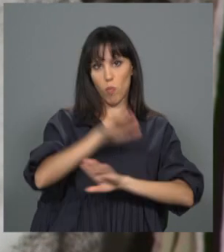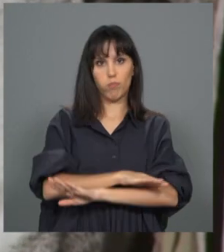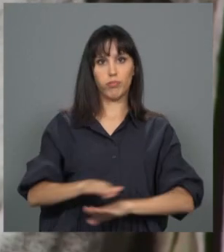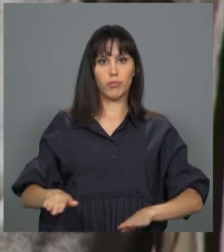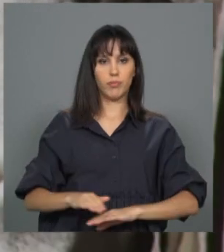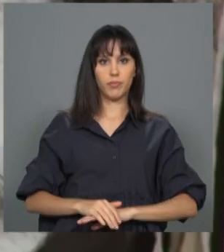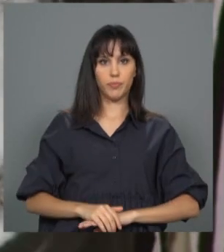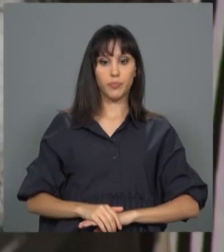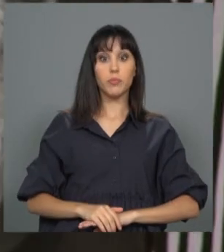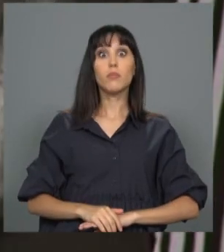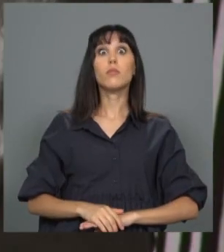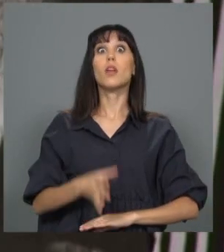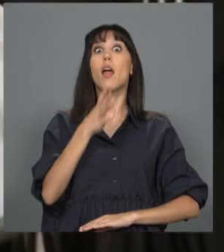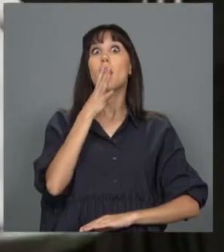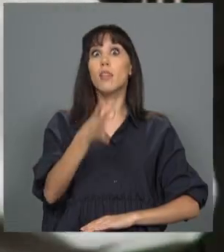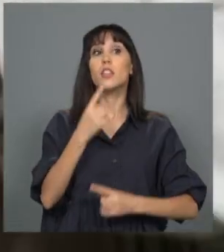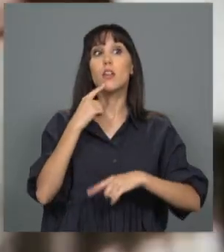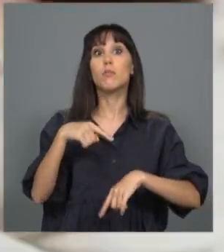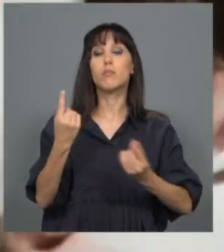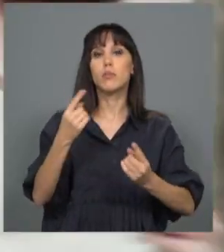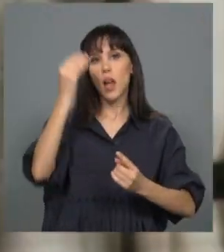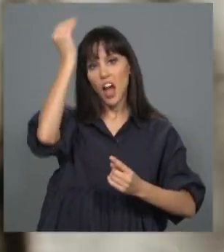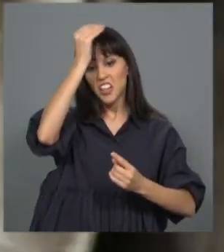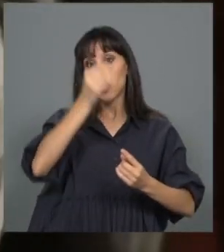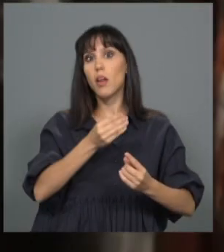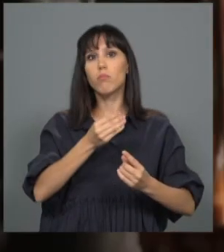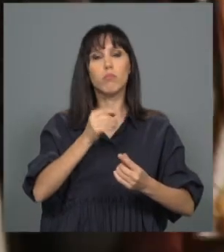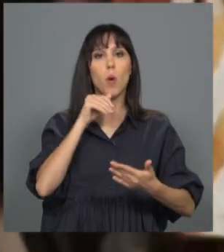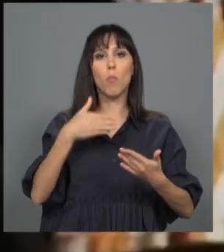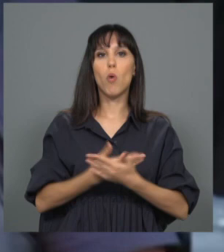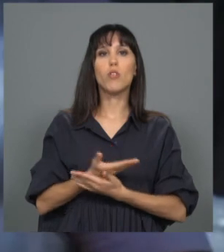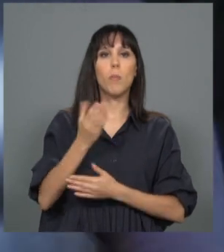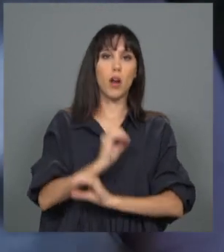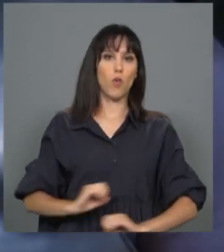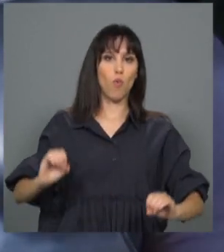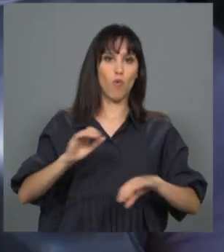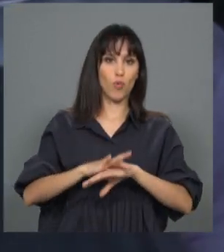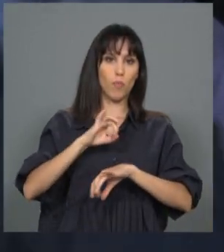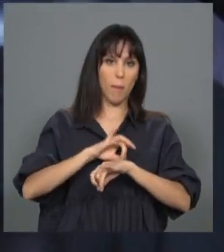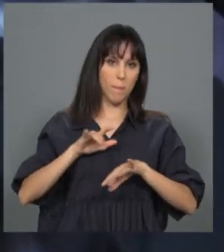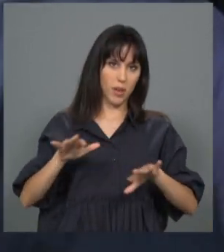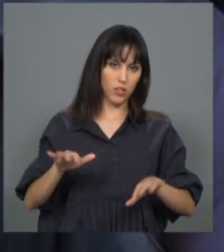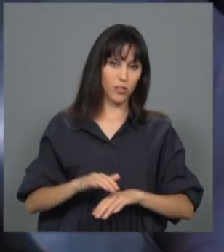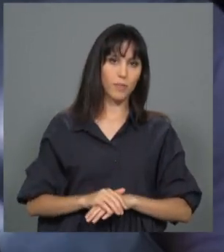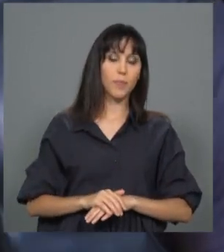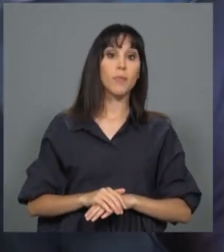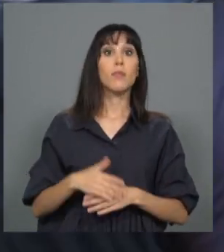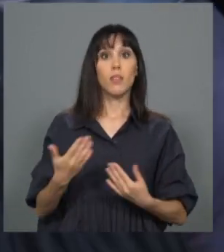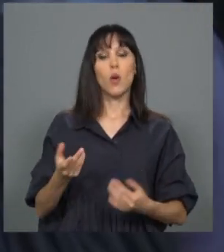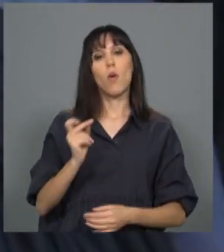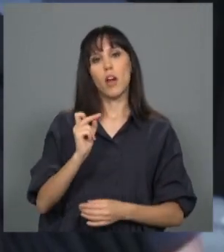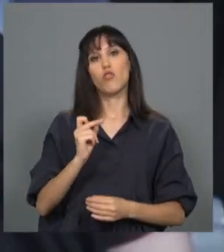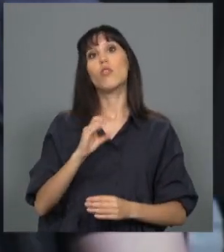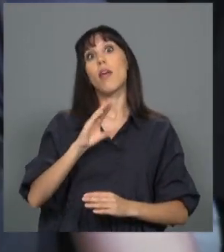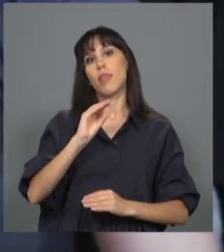pronunciamento do voto, a aldeia já não teve mais nenhum morto pela peste. Daí em diante, cada 10 anos, a